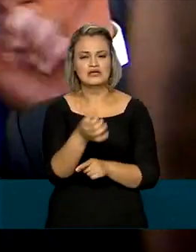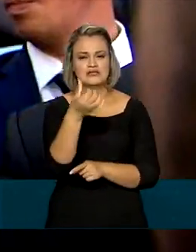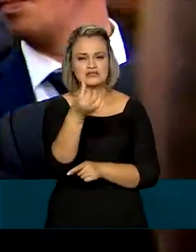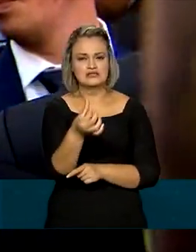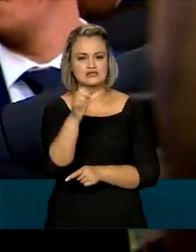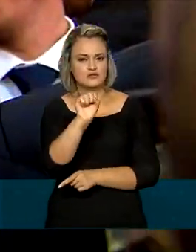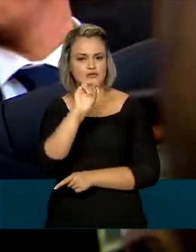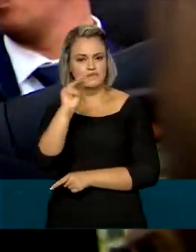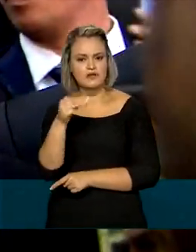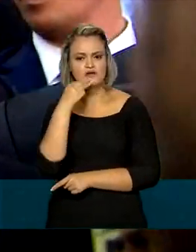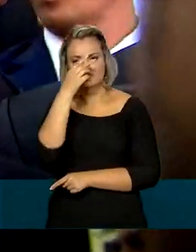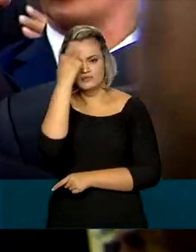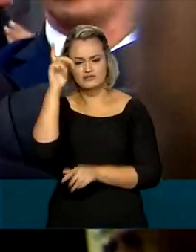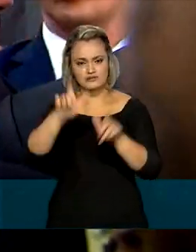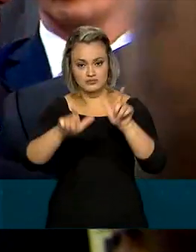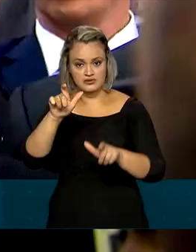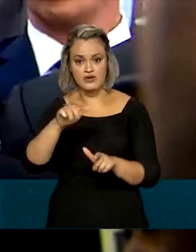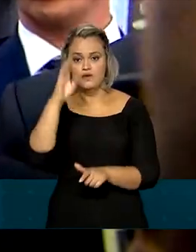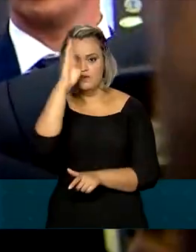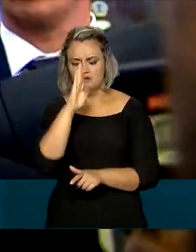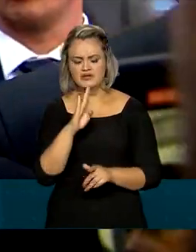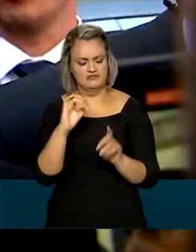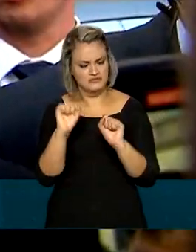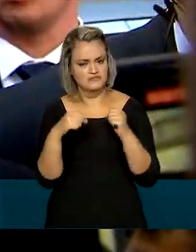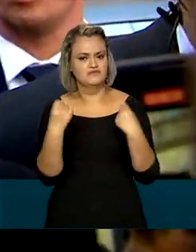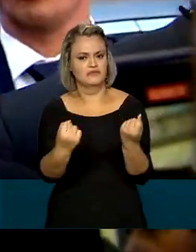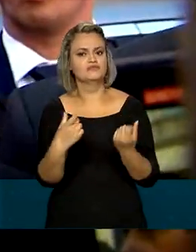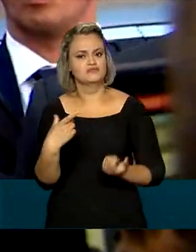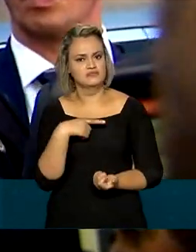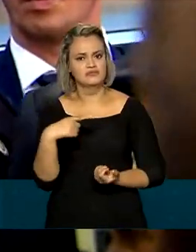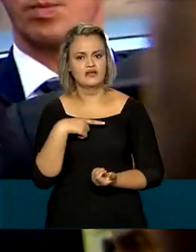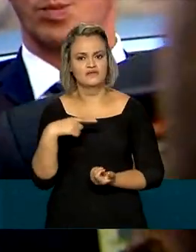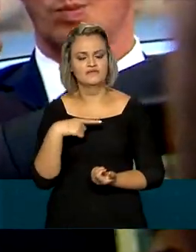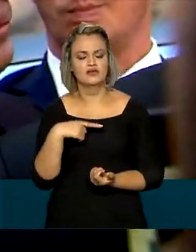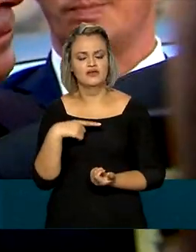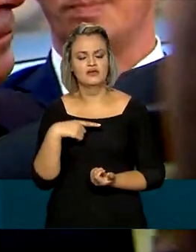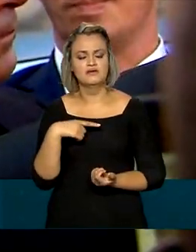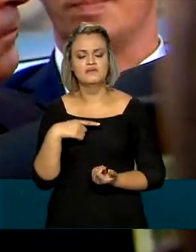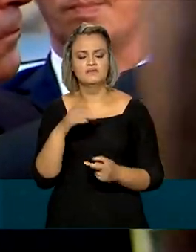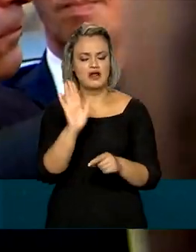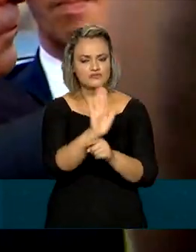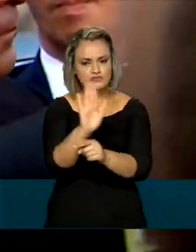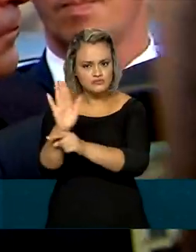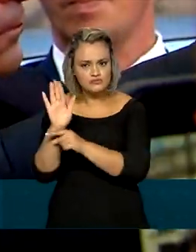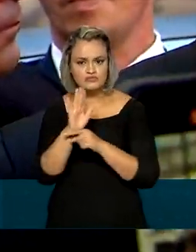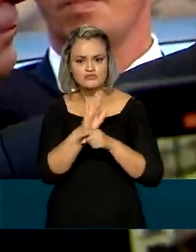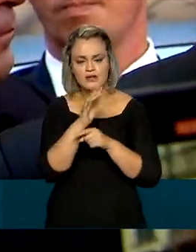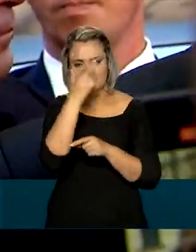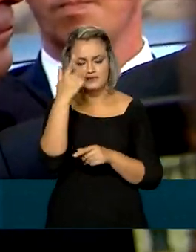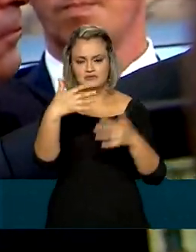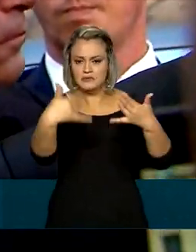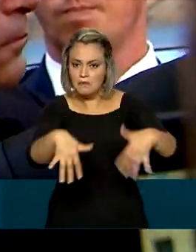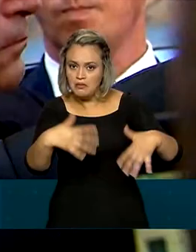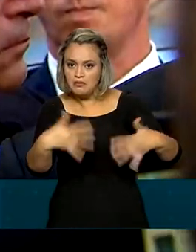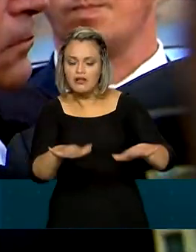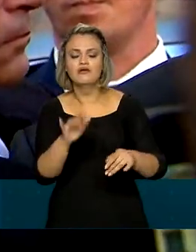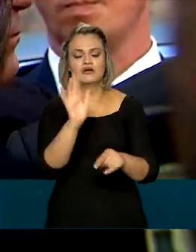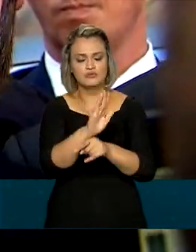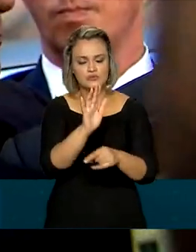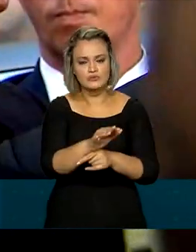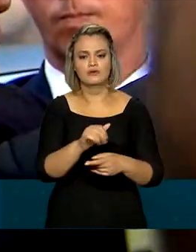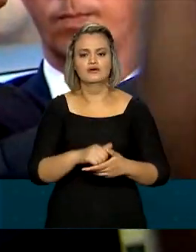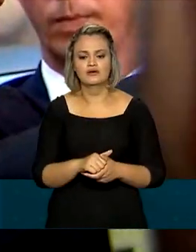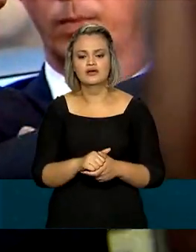milhões de pessoas, o Brasil fez seu dever de casa e não mediu esforço para atender aos mais necessitados. E precisamos agora